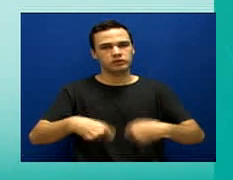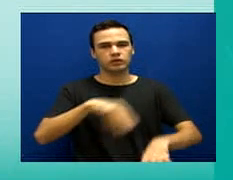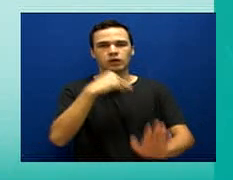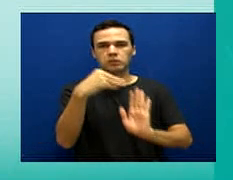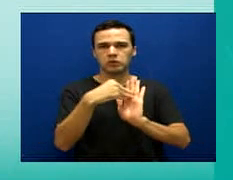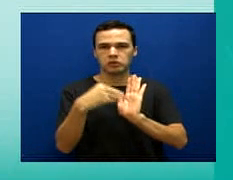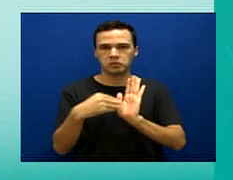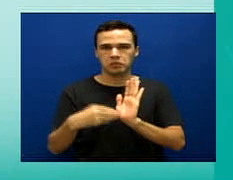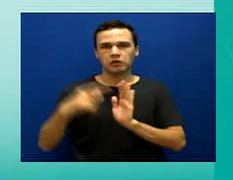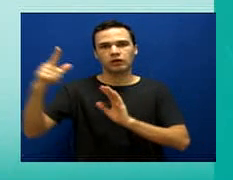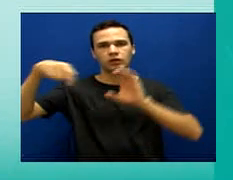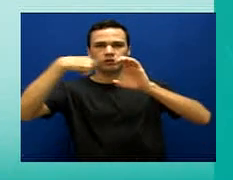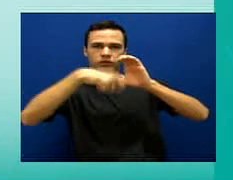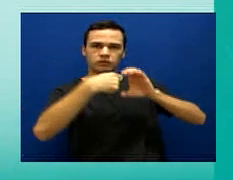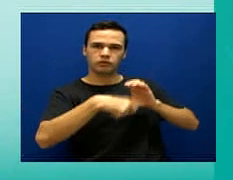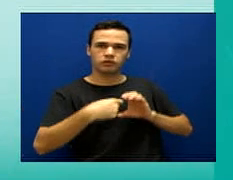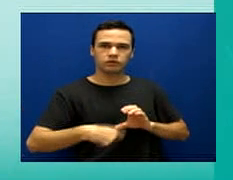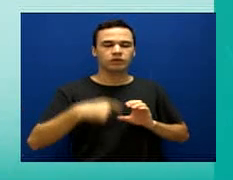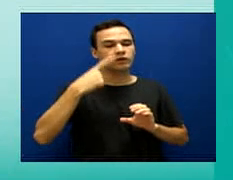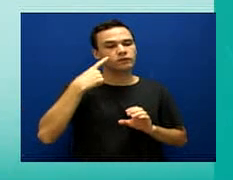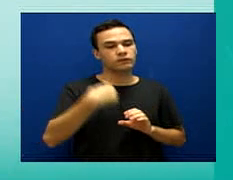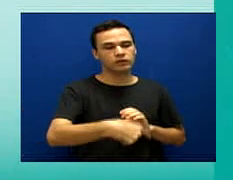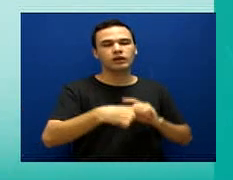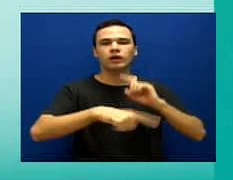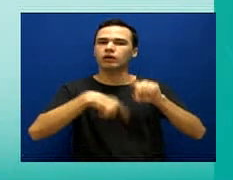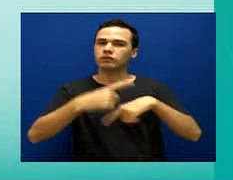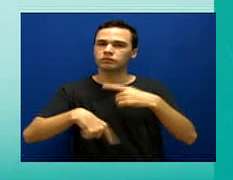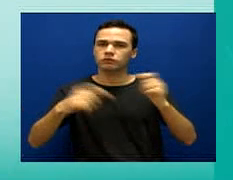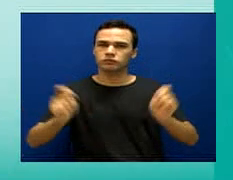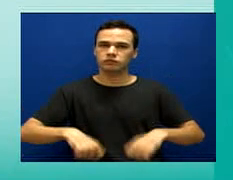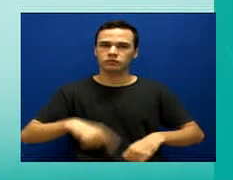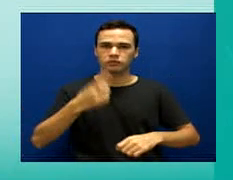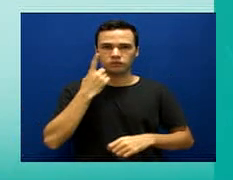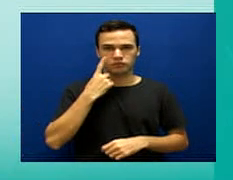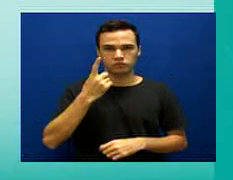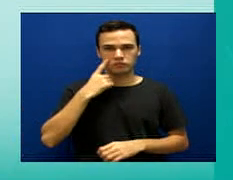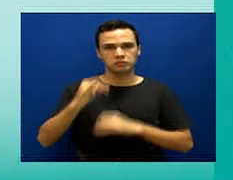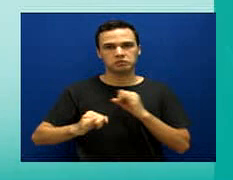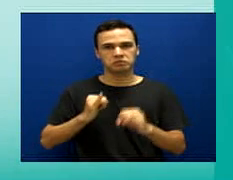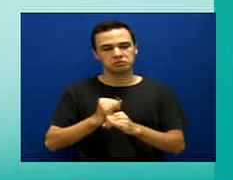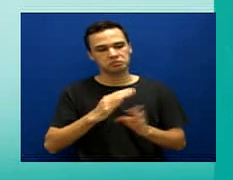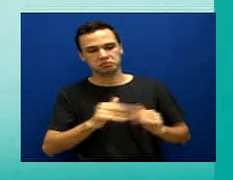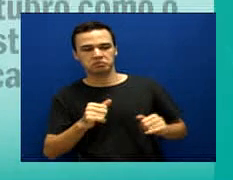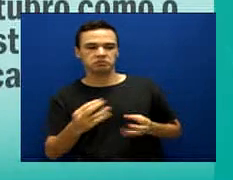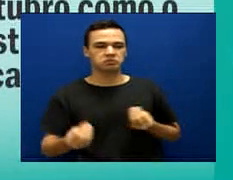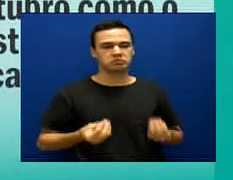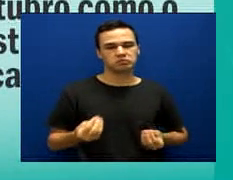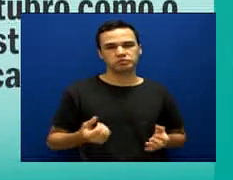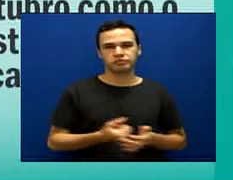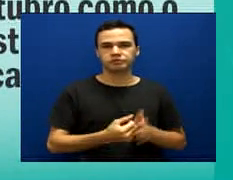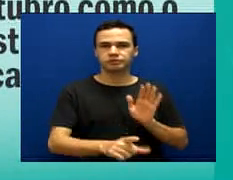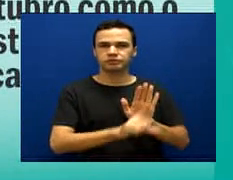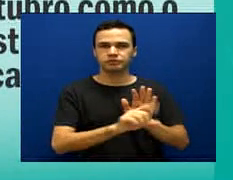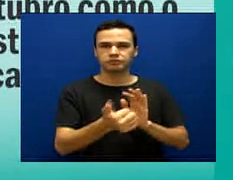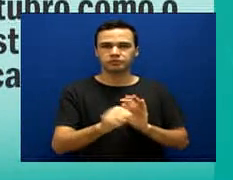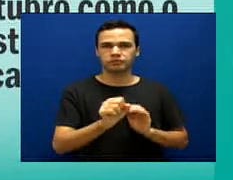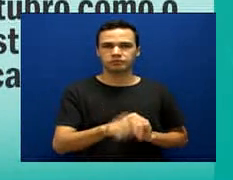de gravação por câmeras de vídeo e disponibilizar os serviços quando solicitado. A Lei